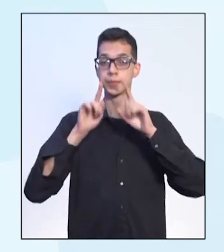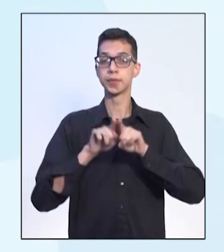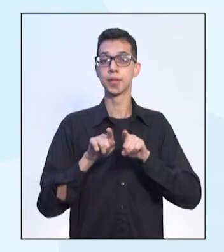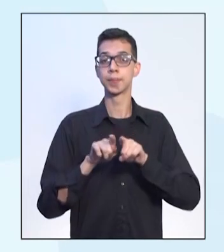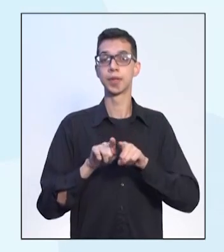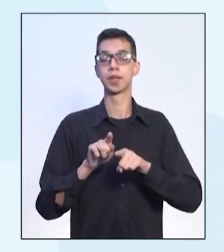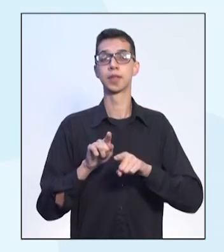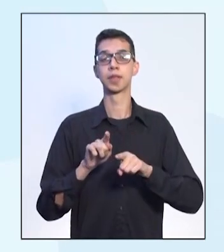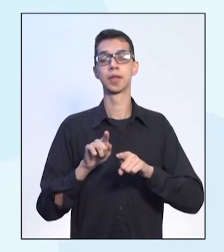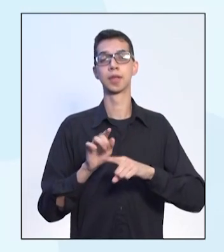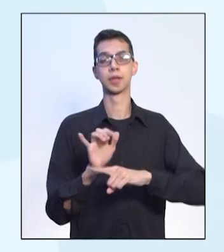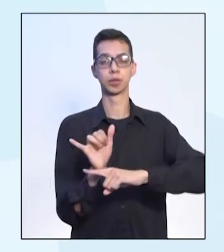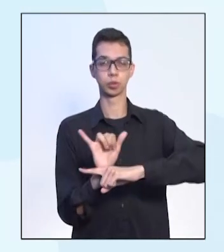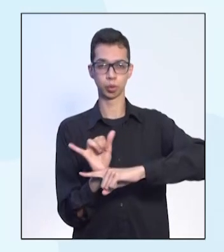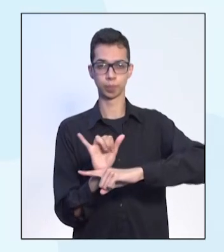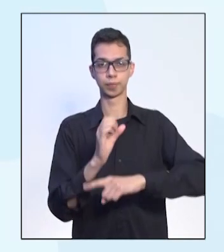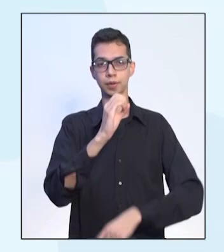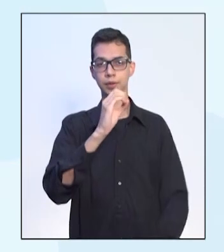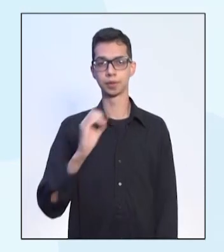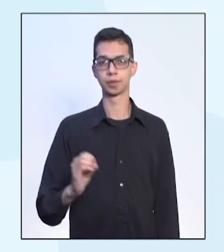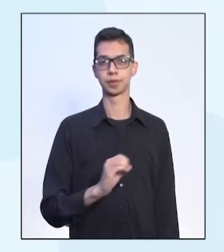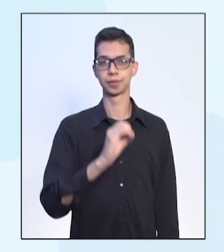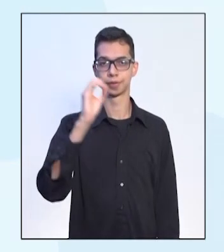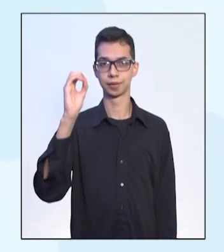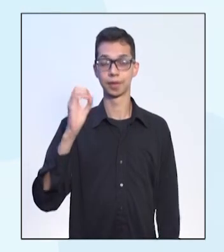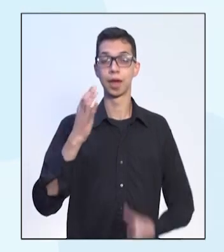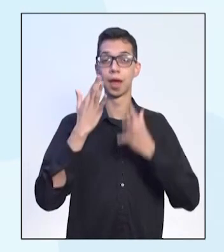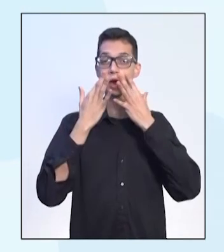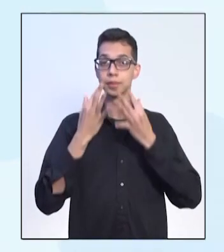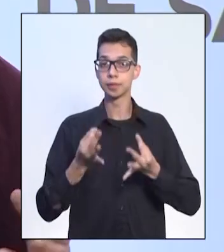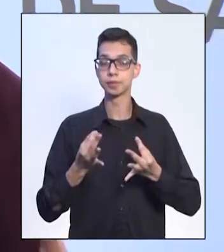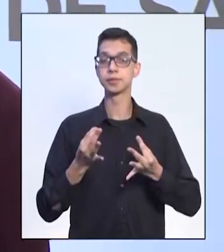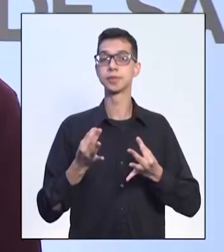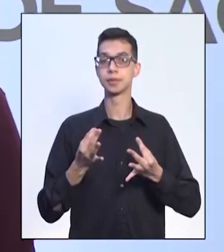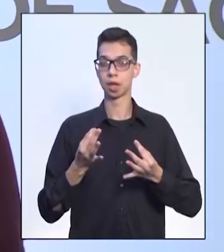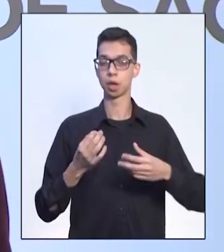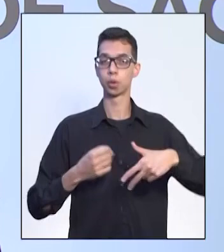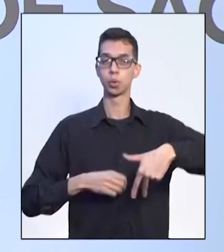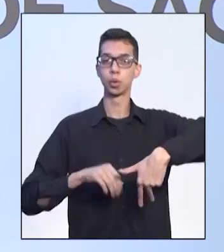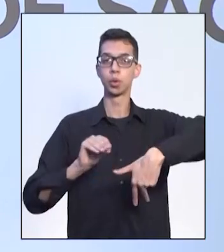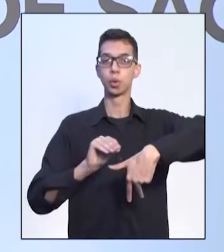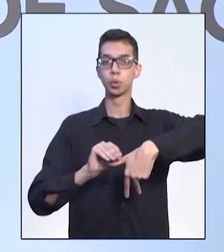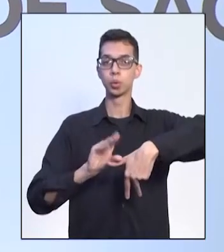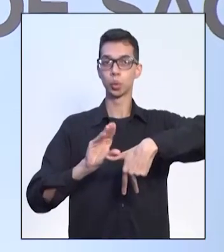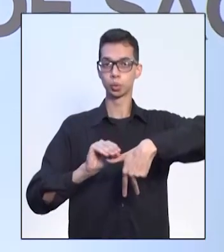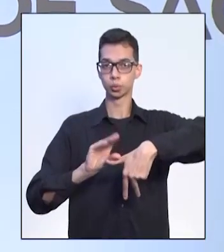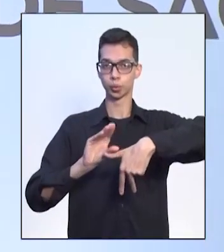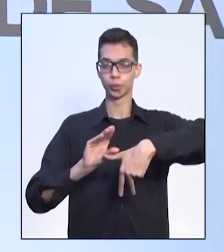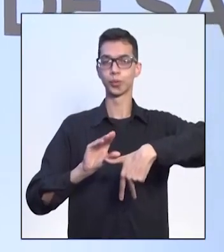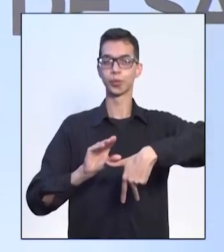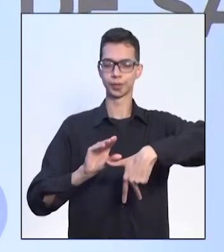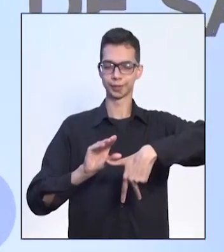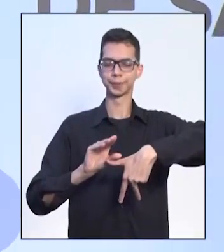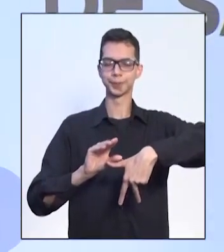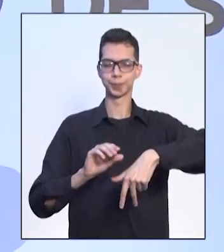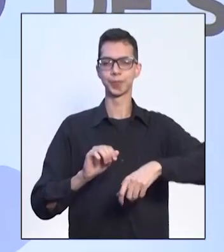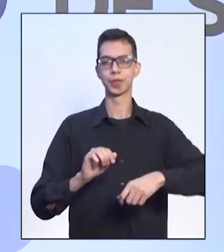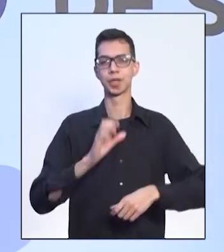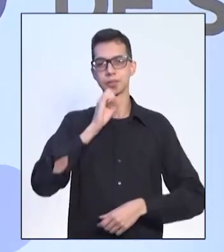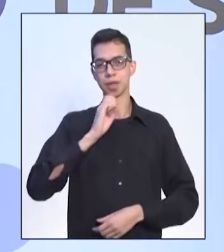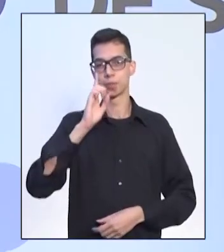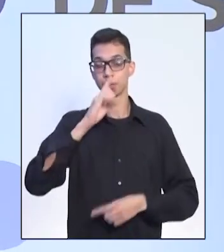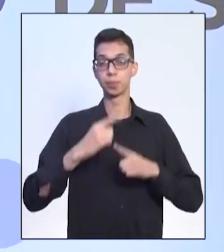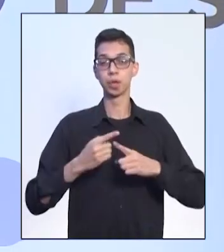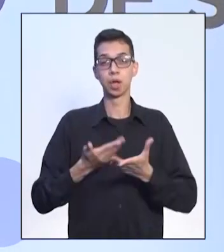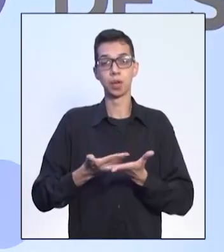Mídias, fiquem atentos à programação da TV Cultura nos finais de semana, nos outros horários, porque a gente tem reprises dessas